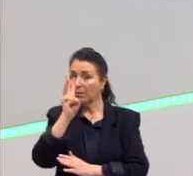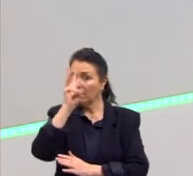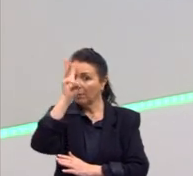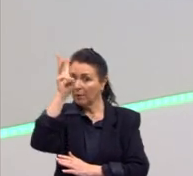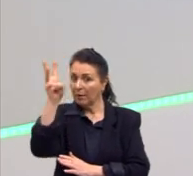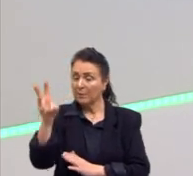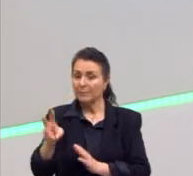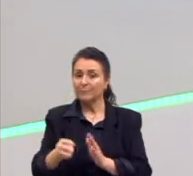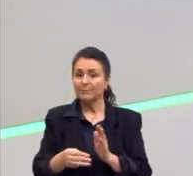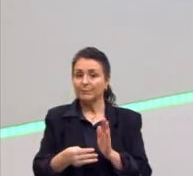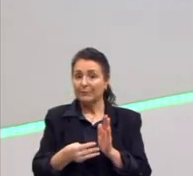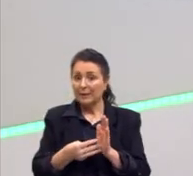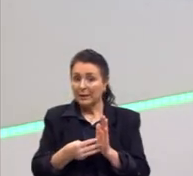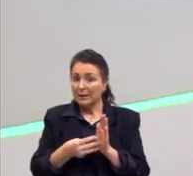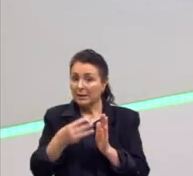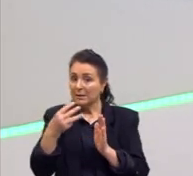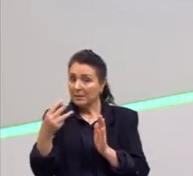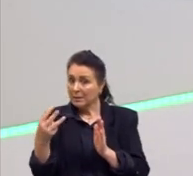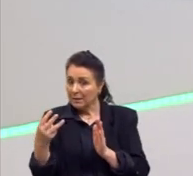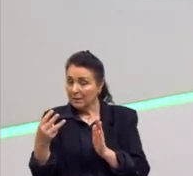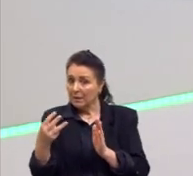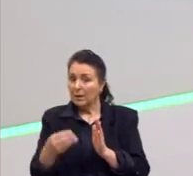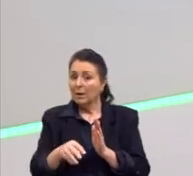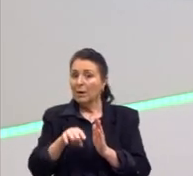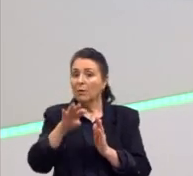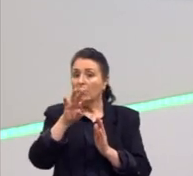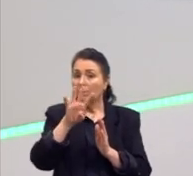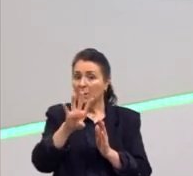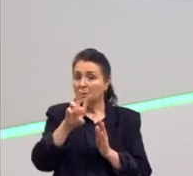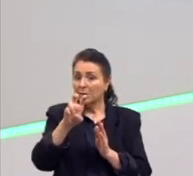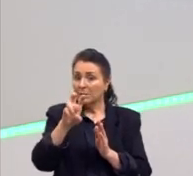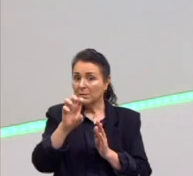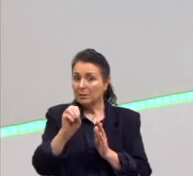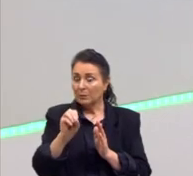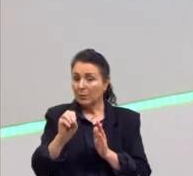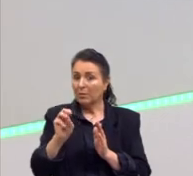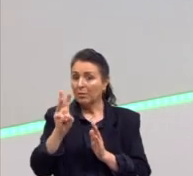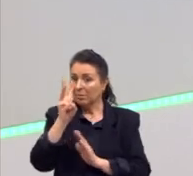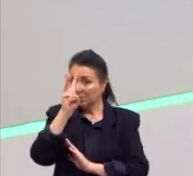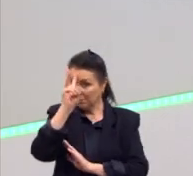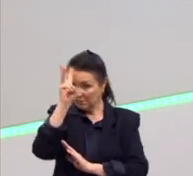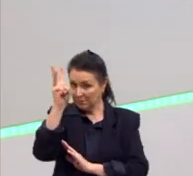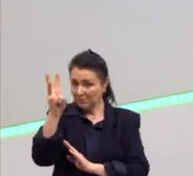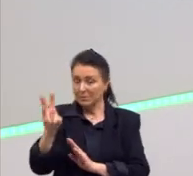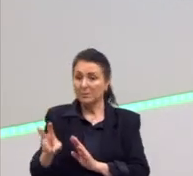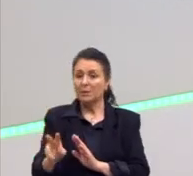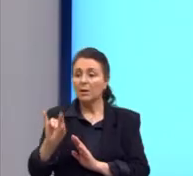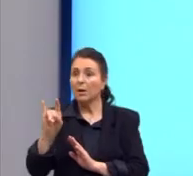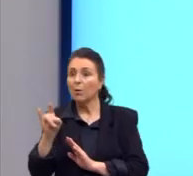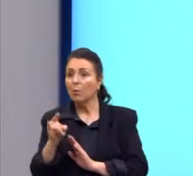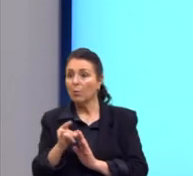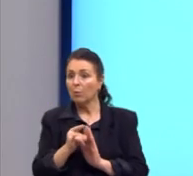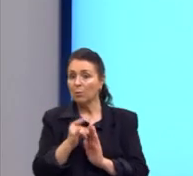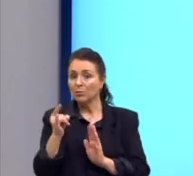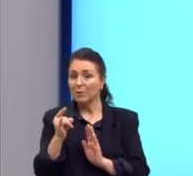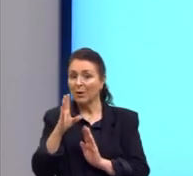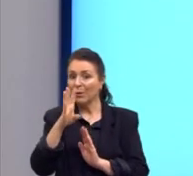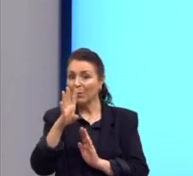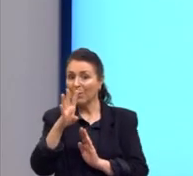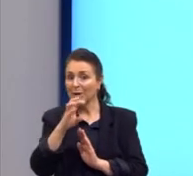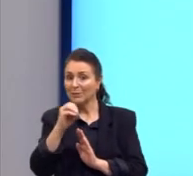watts essa terceira 450 Oi e a última que